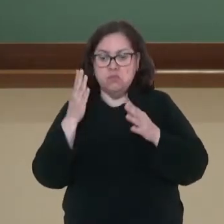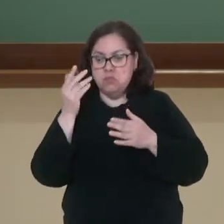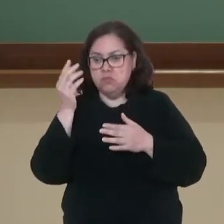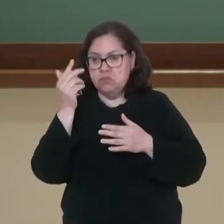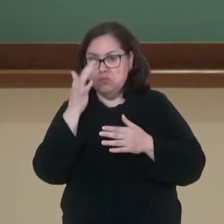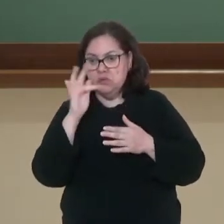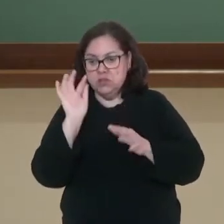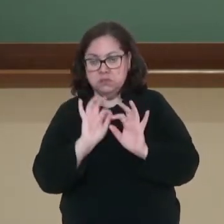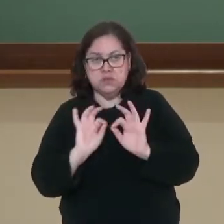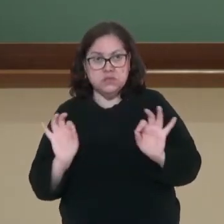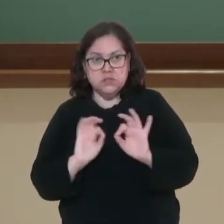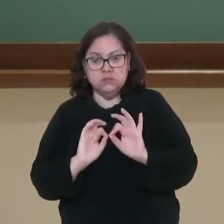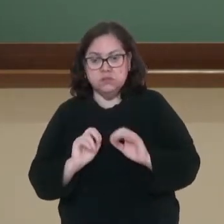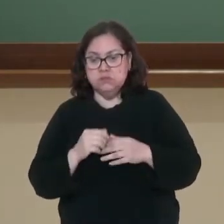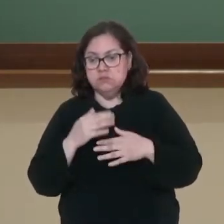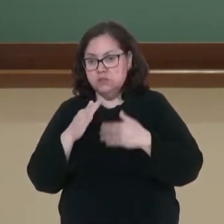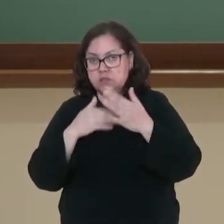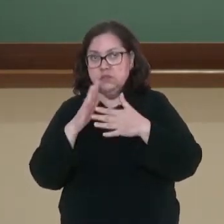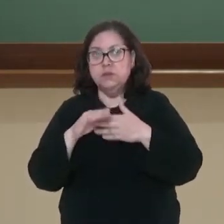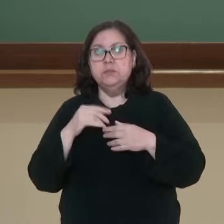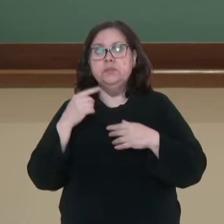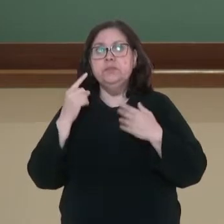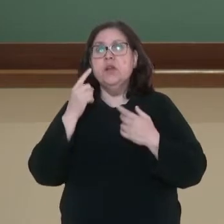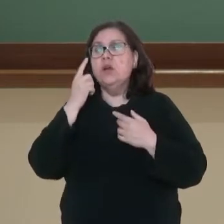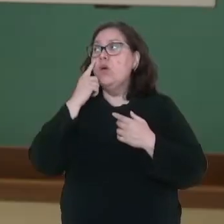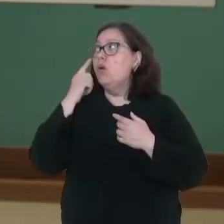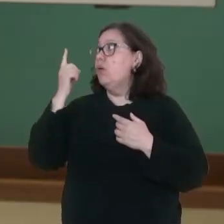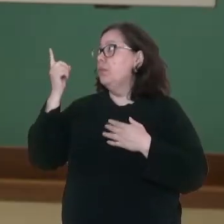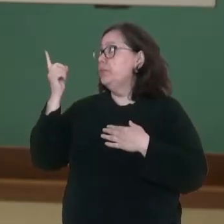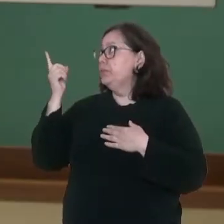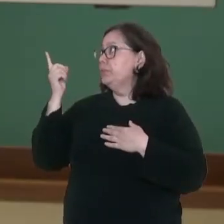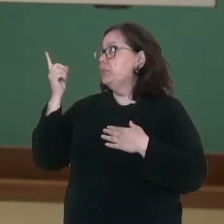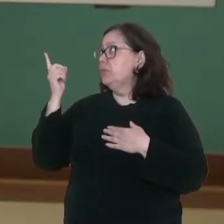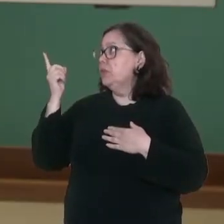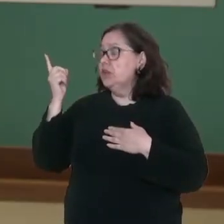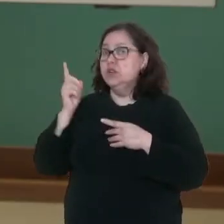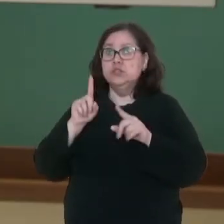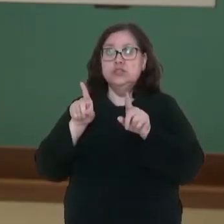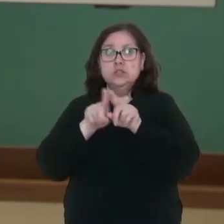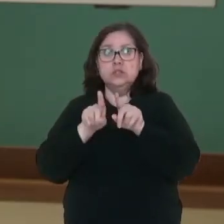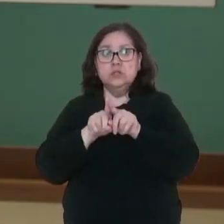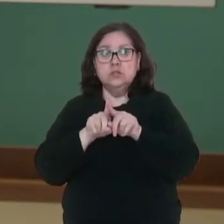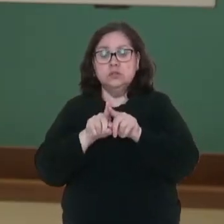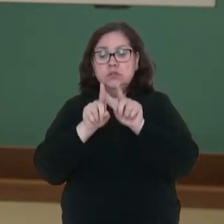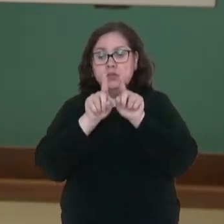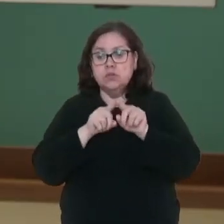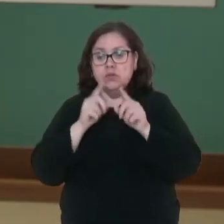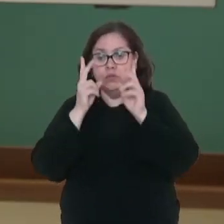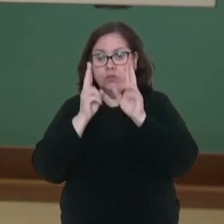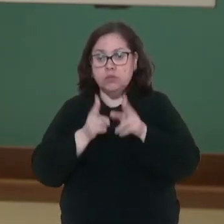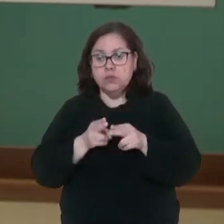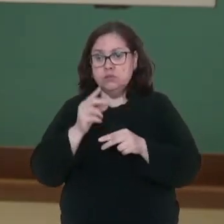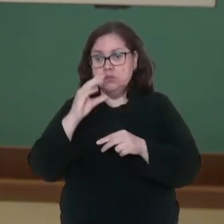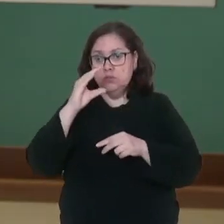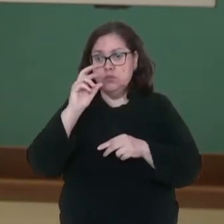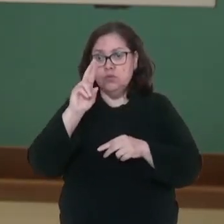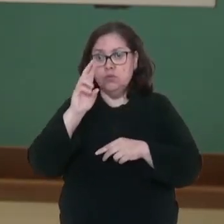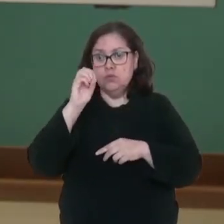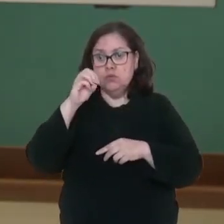plantas mais simples e assim vai indo. Tá? Então assim, genes ligados estão no mesmo cromossomo.